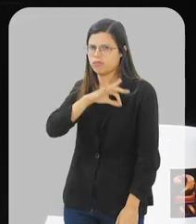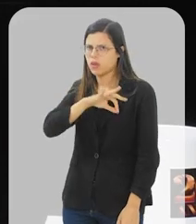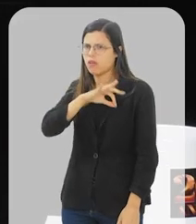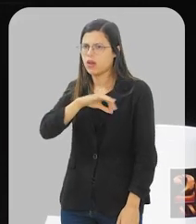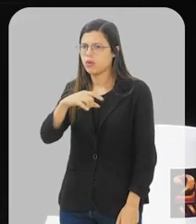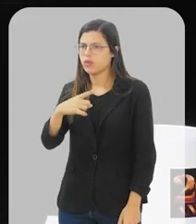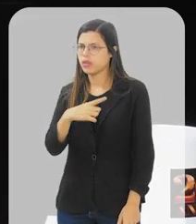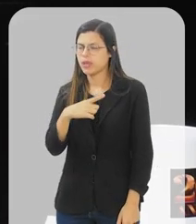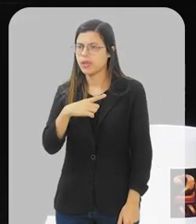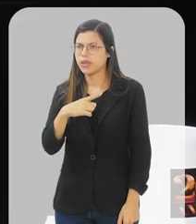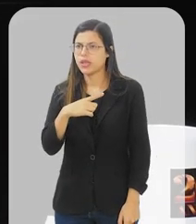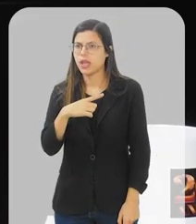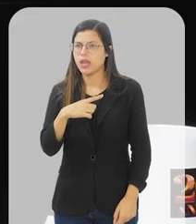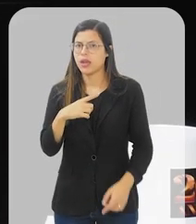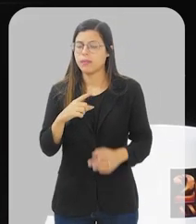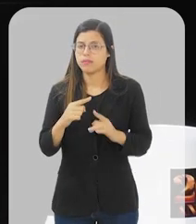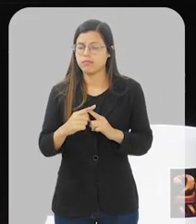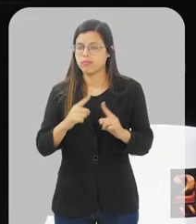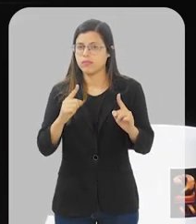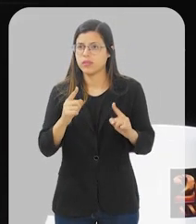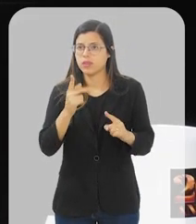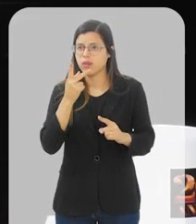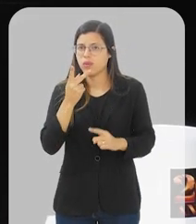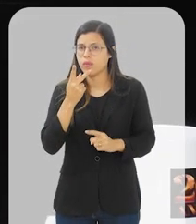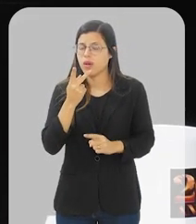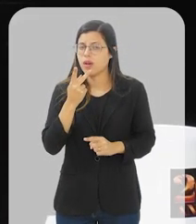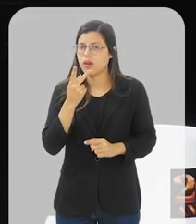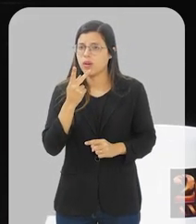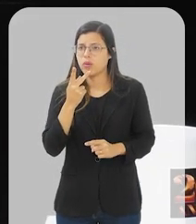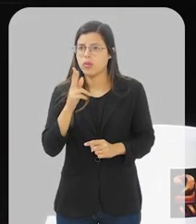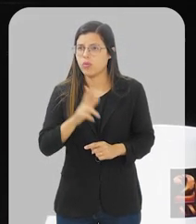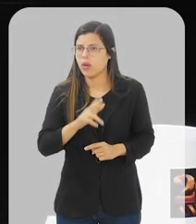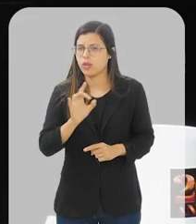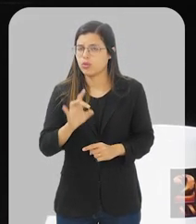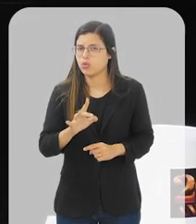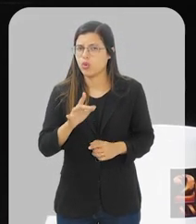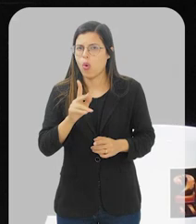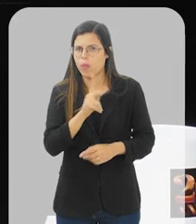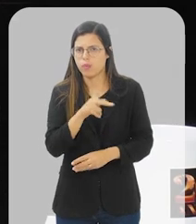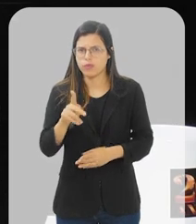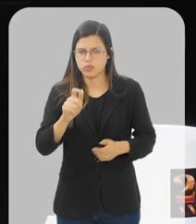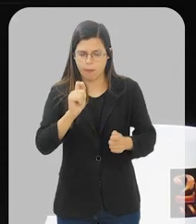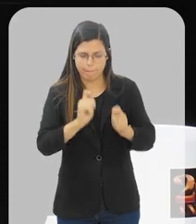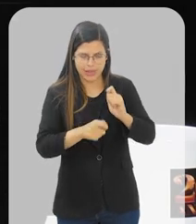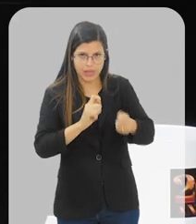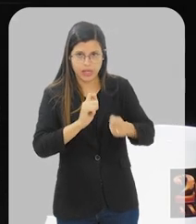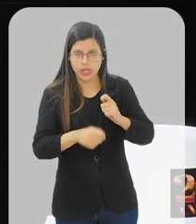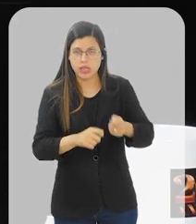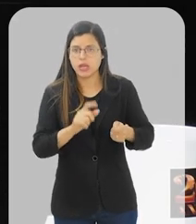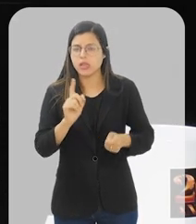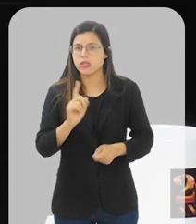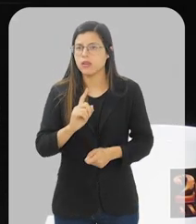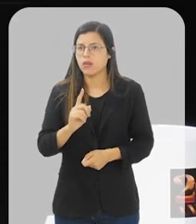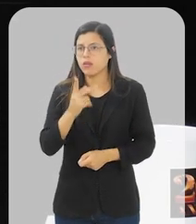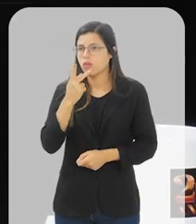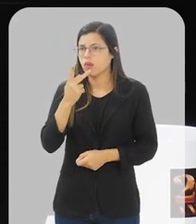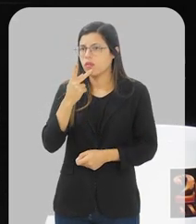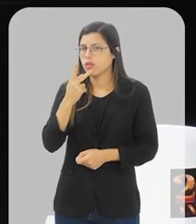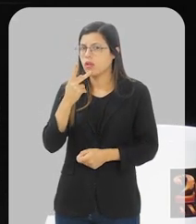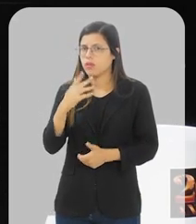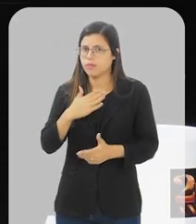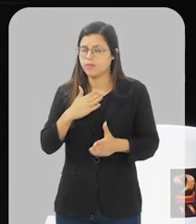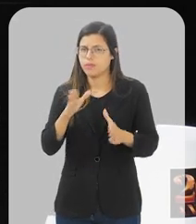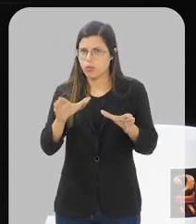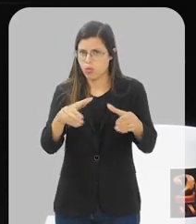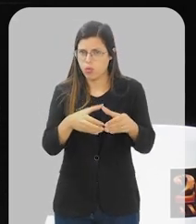salário. Mas eu costumo falar que não só o mestre de bateria. E eu não estou falando pela minha